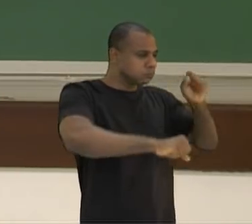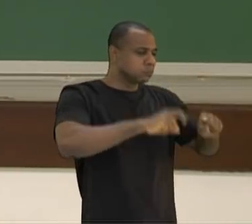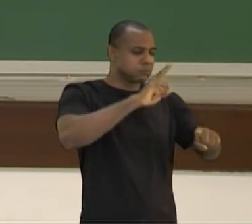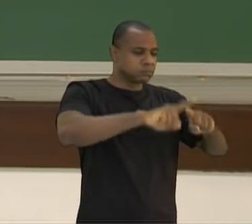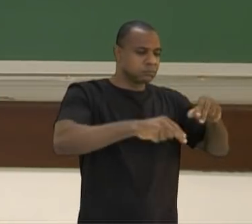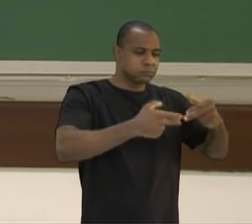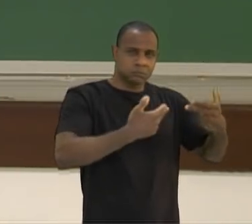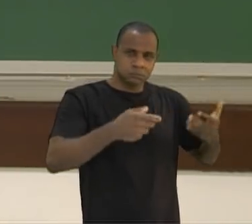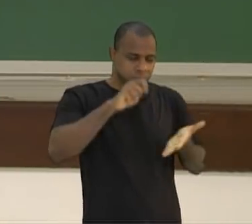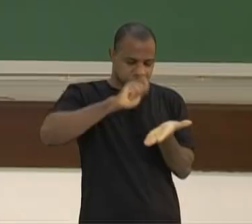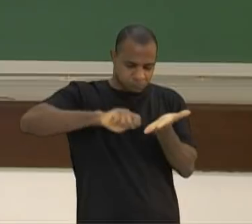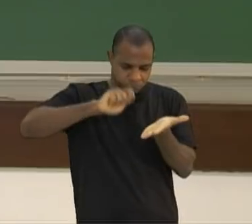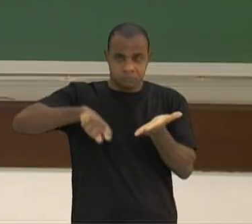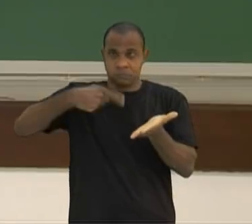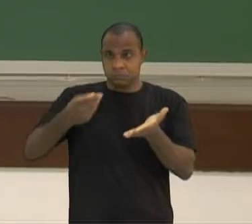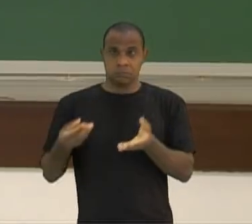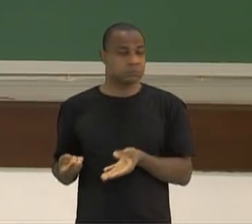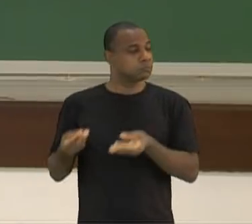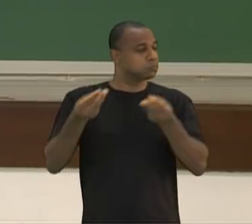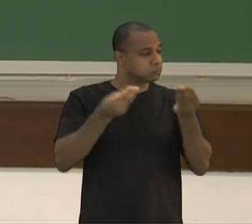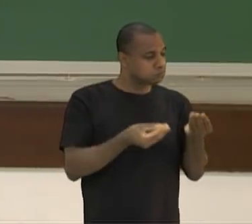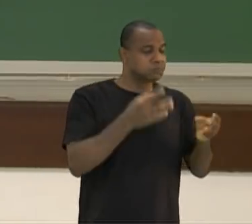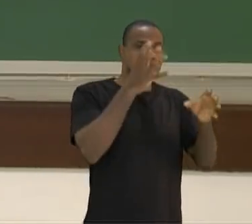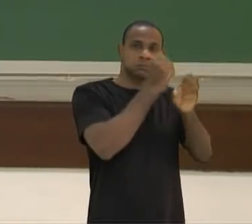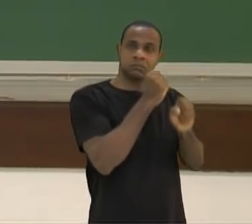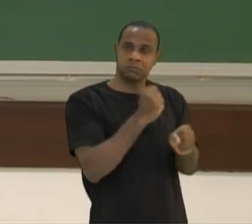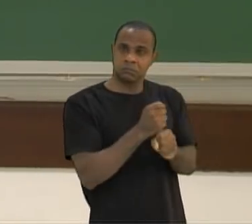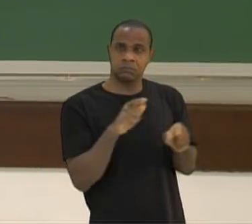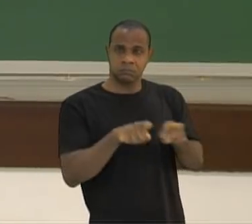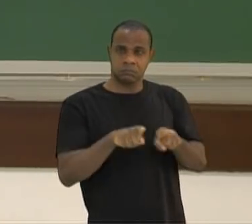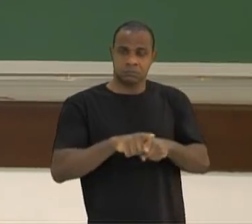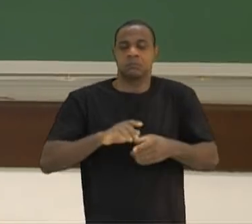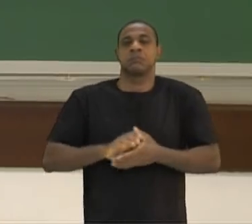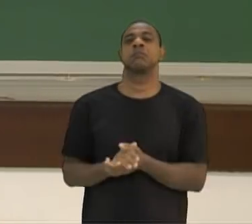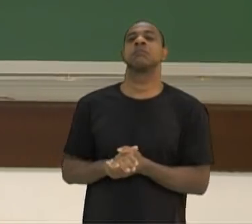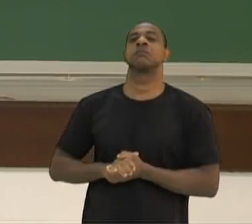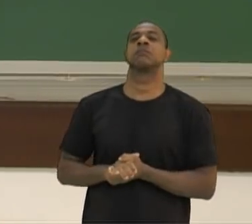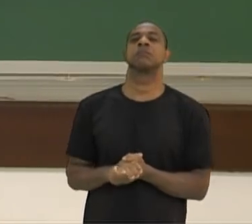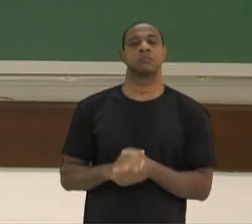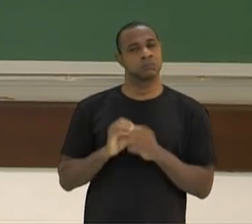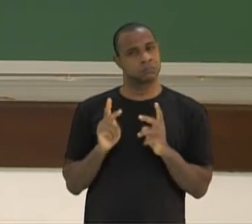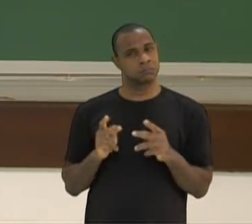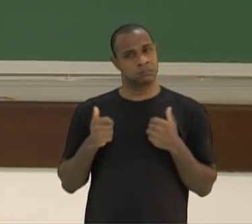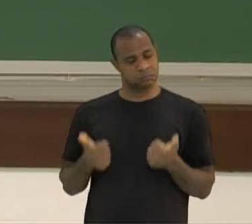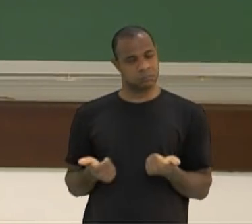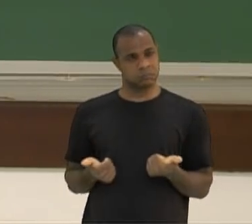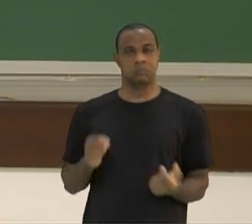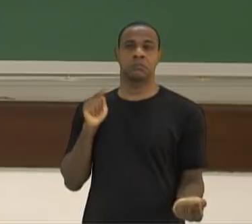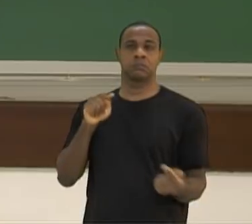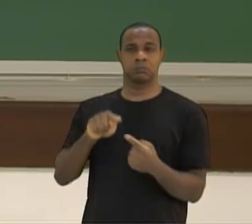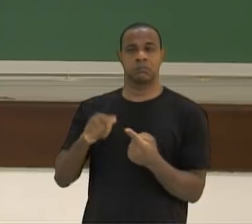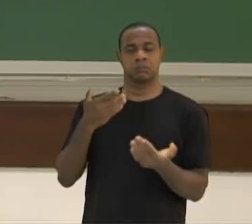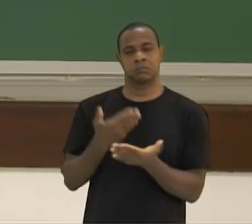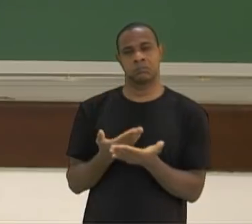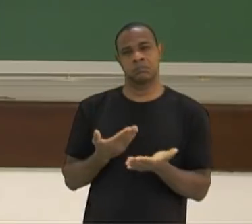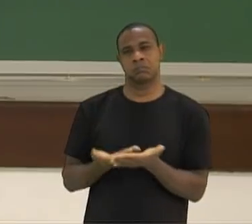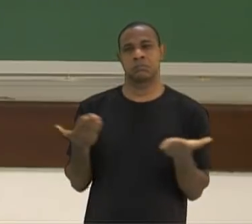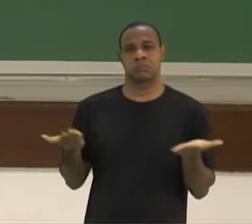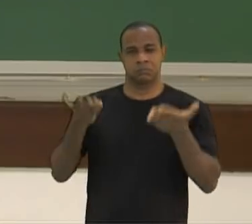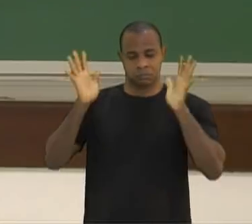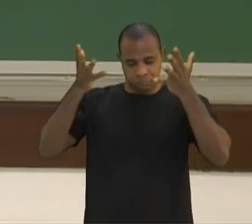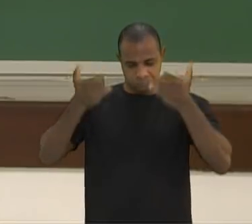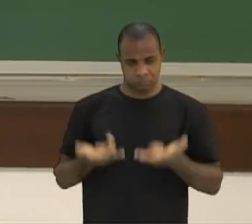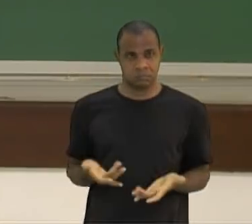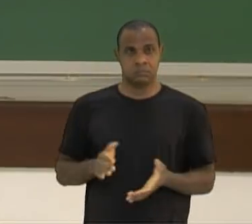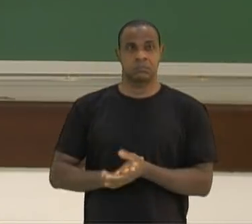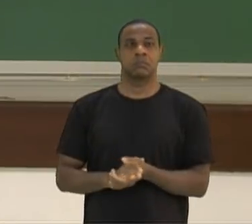contato com a escola para ter o material impresso para também fazer as atividades, ok? Dito isso, o objetivo da aula a gente já falou ali,